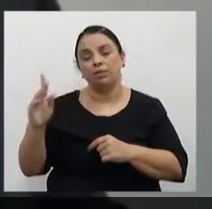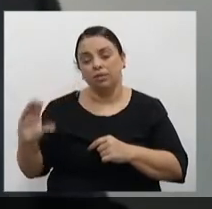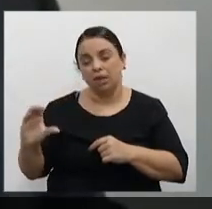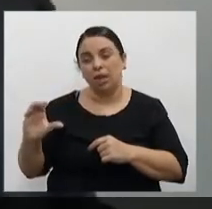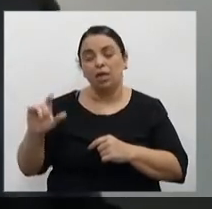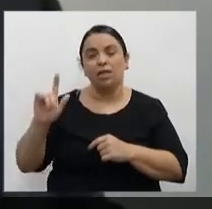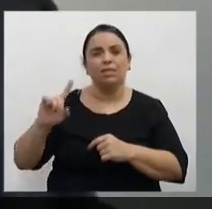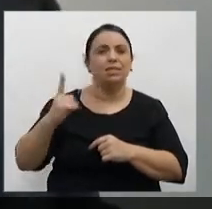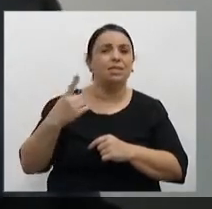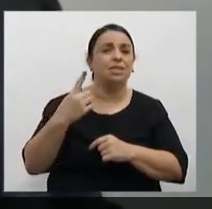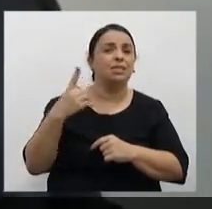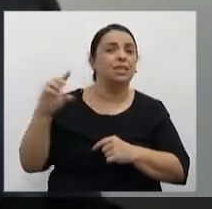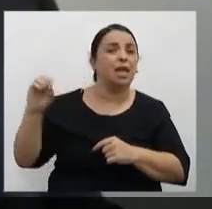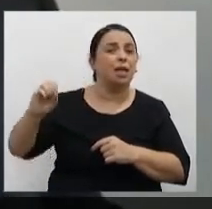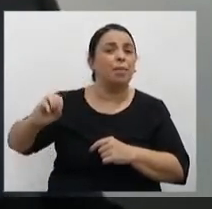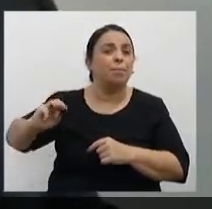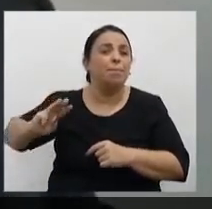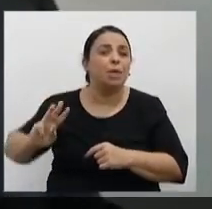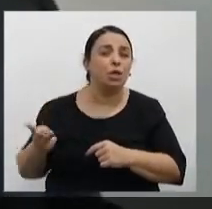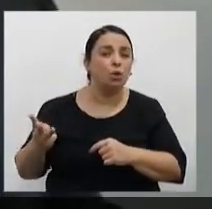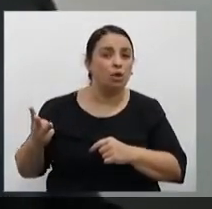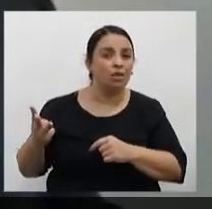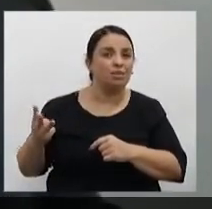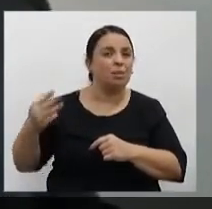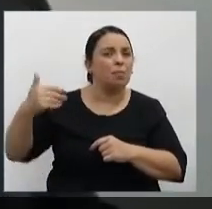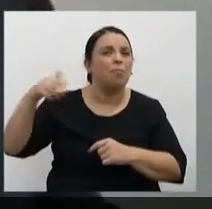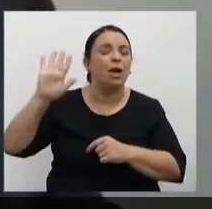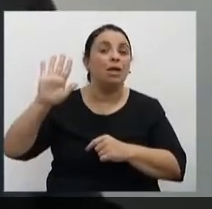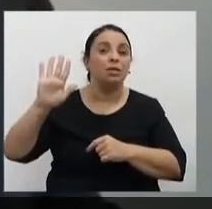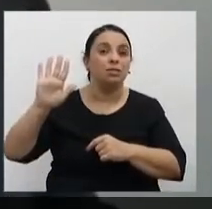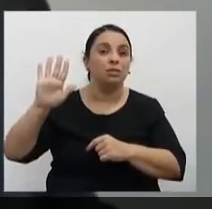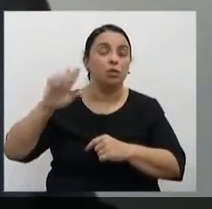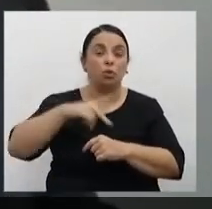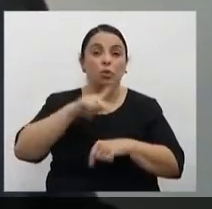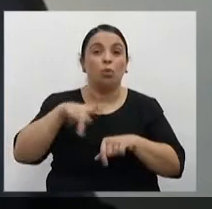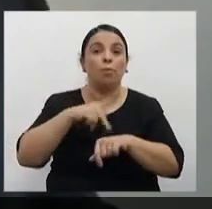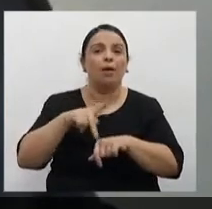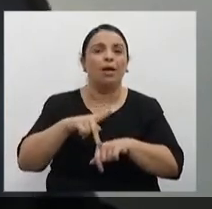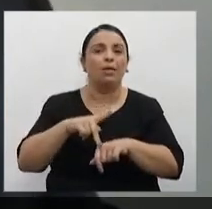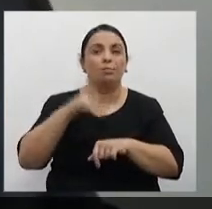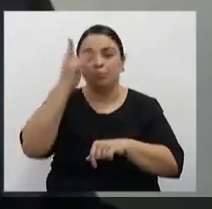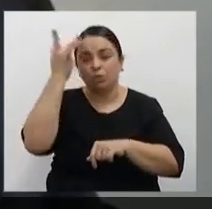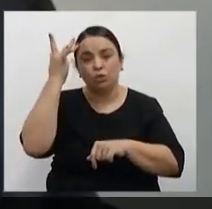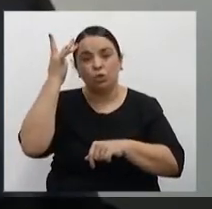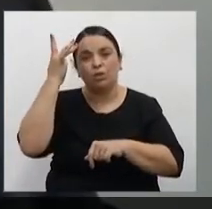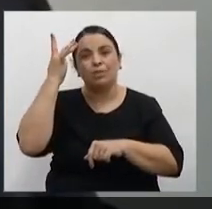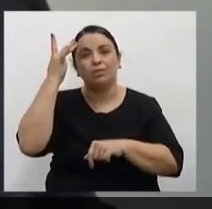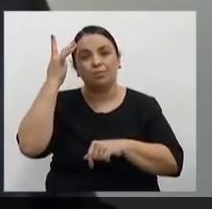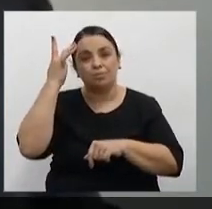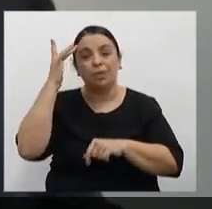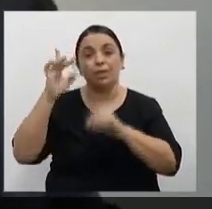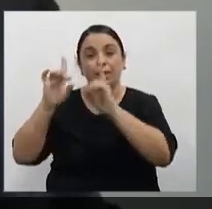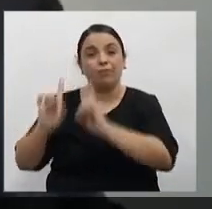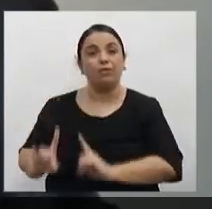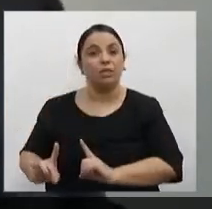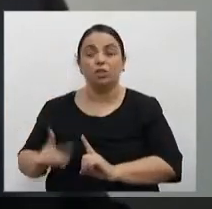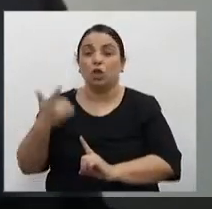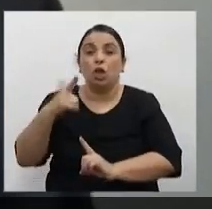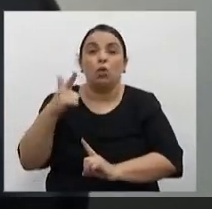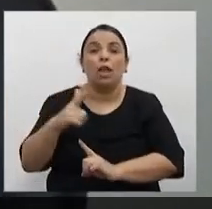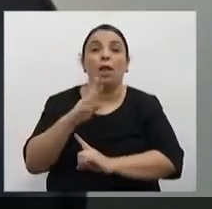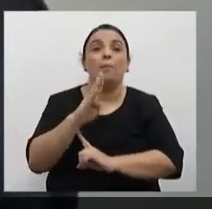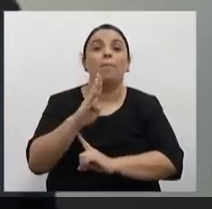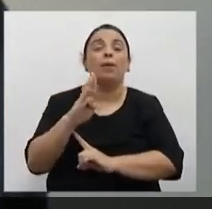6.281.581 pessoas no país. Então, essas pessoas ficaram de fora do item 14, que são as pessoas com